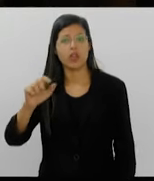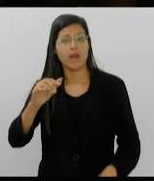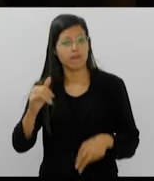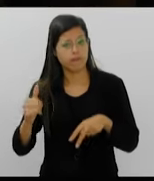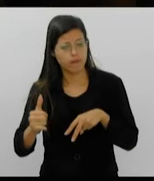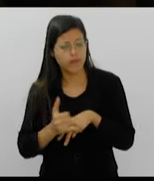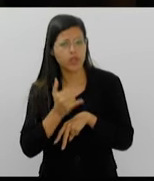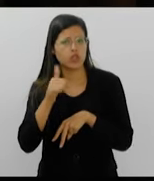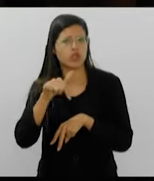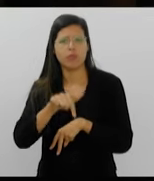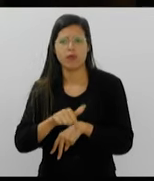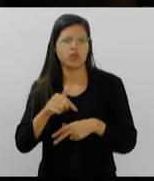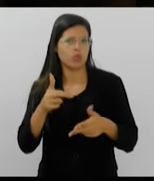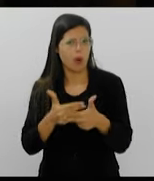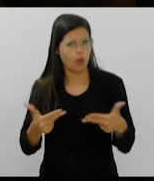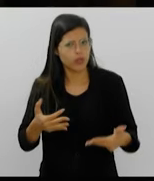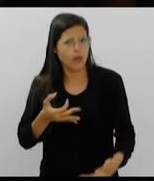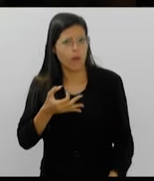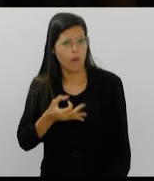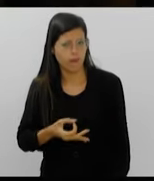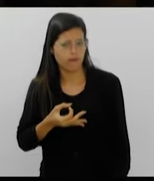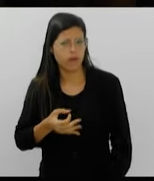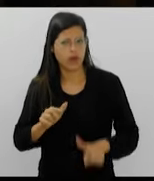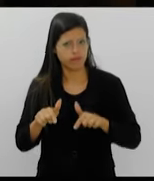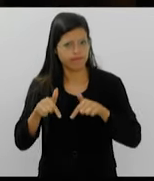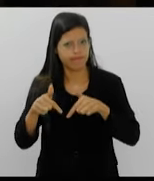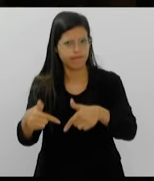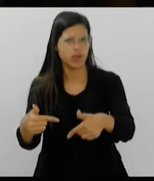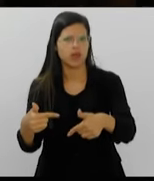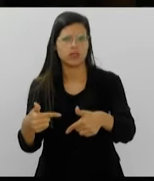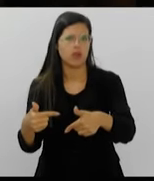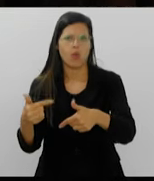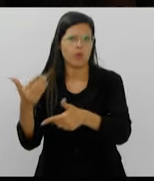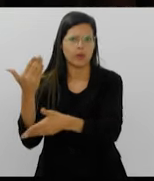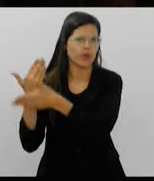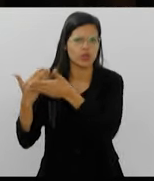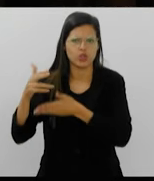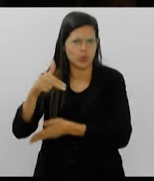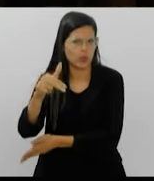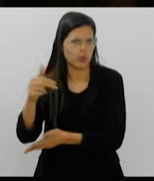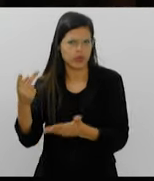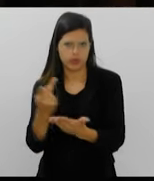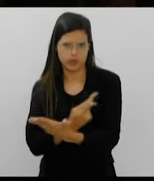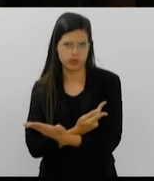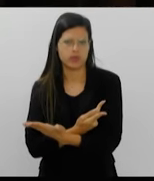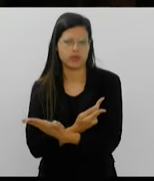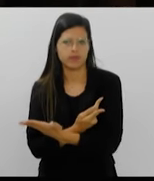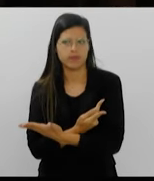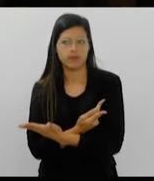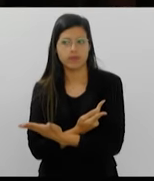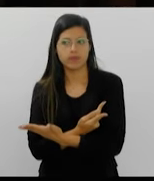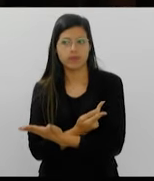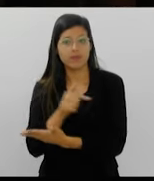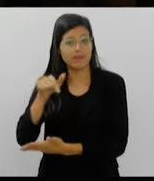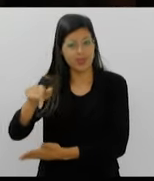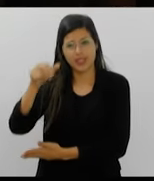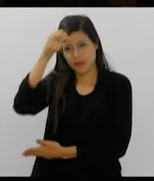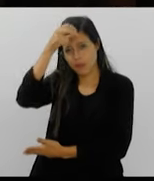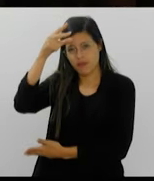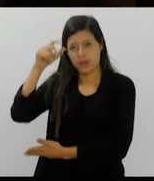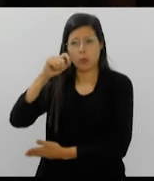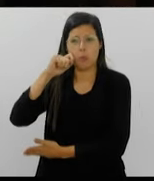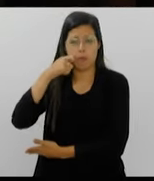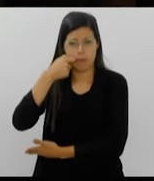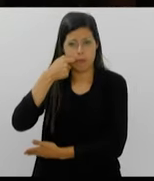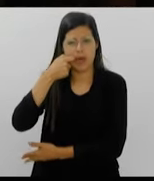mais covarde e sem precedentes na história do Rio de Janeiro. E aí esse patife chamado